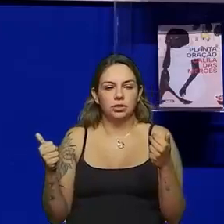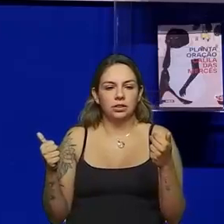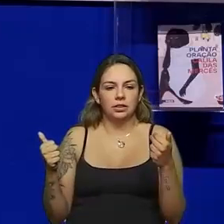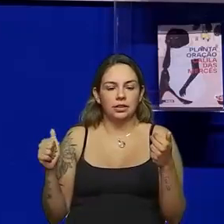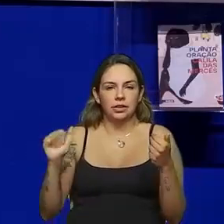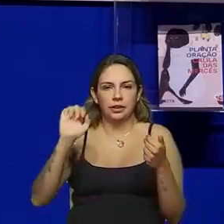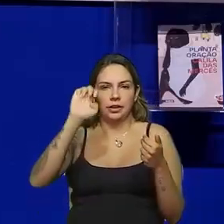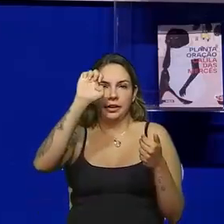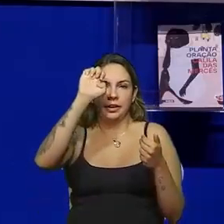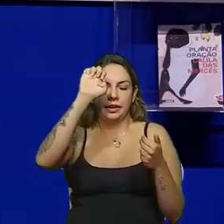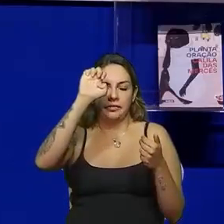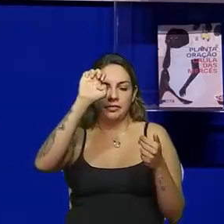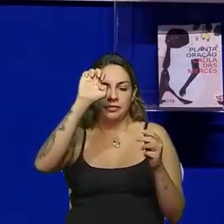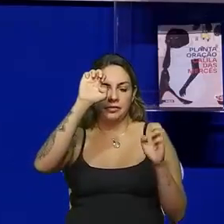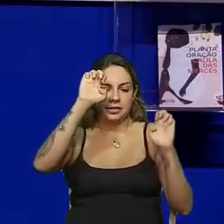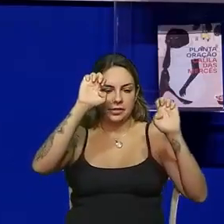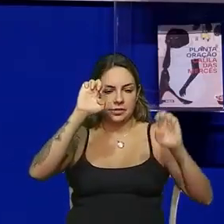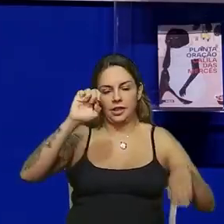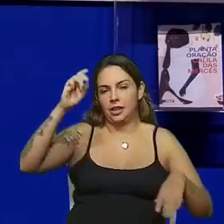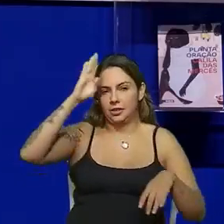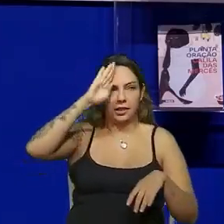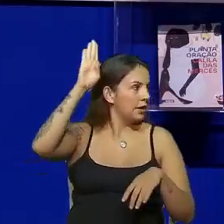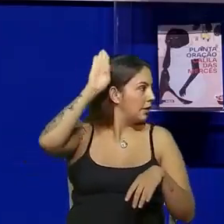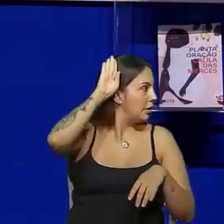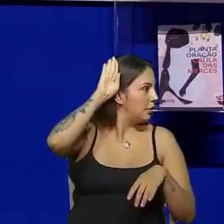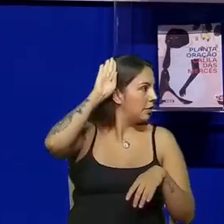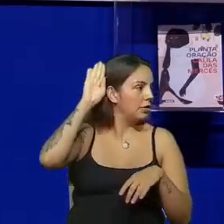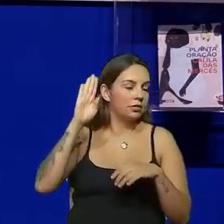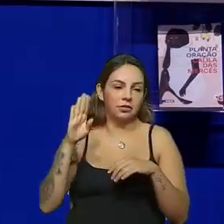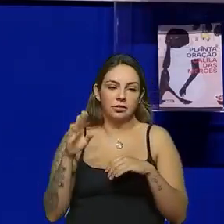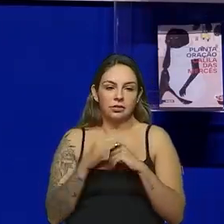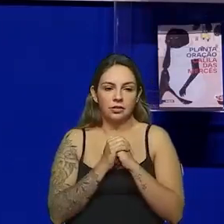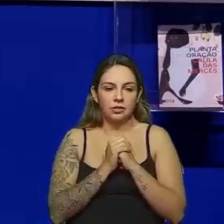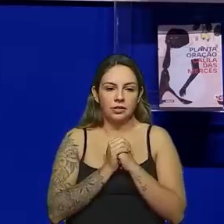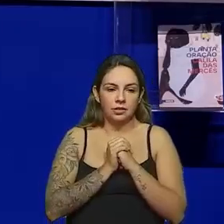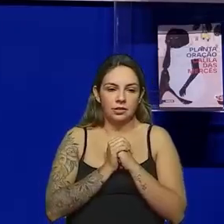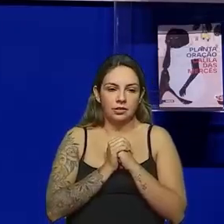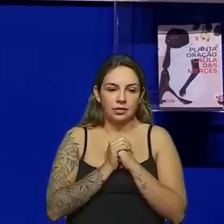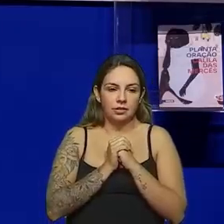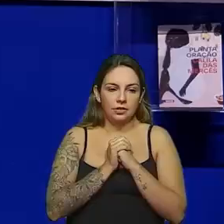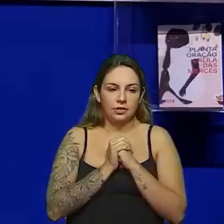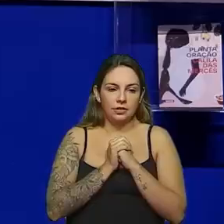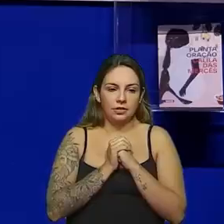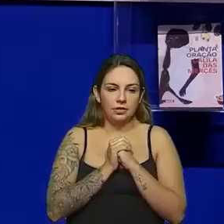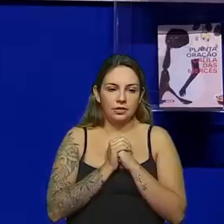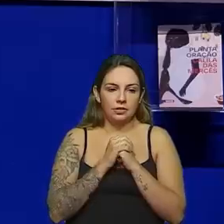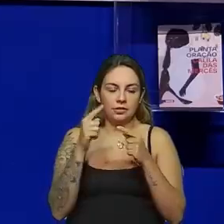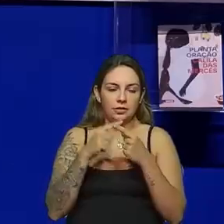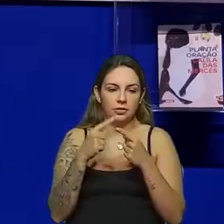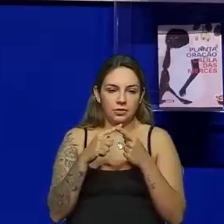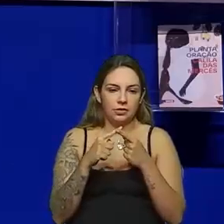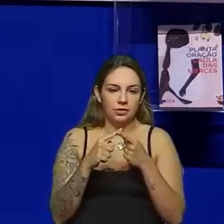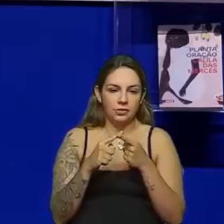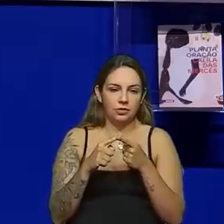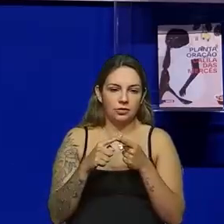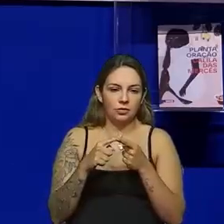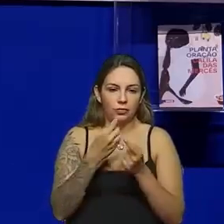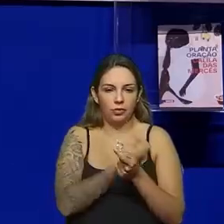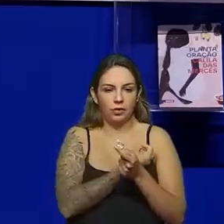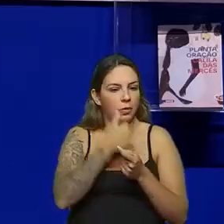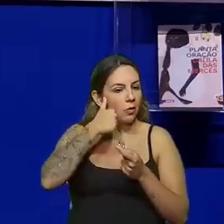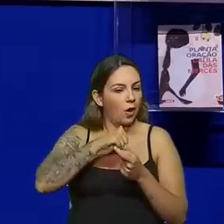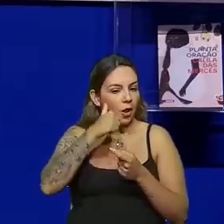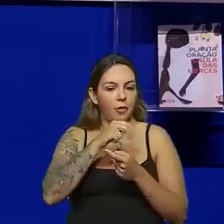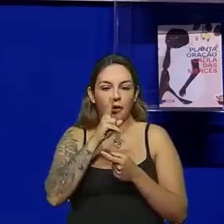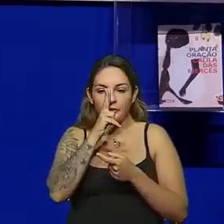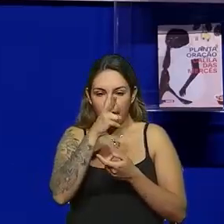esquerda acadêmica, machista, que é o ano que eu vivi de literatura, porque é cercado de presenças